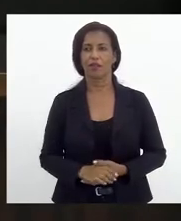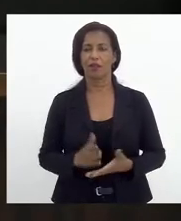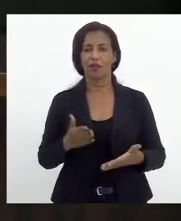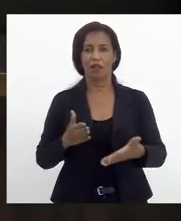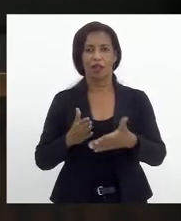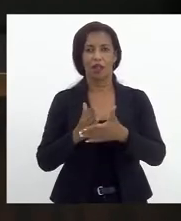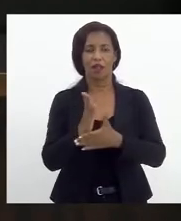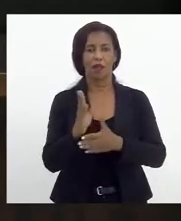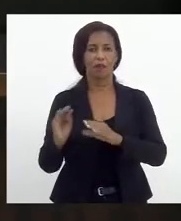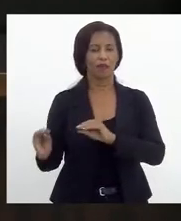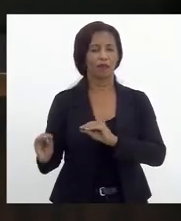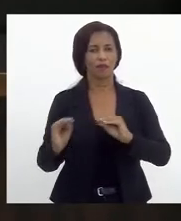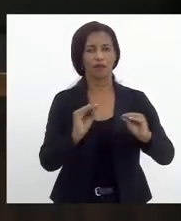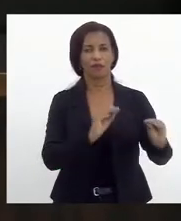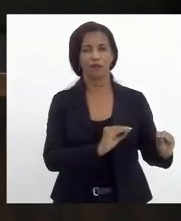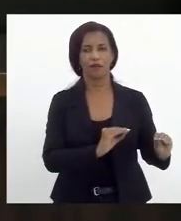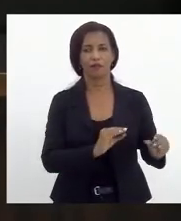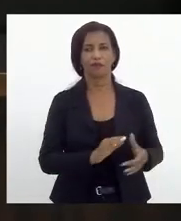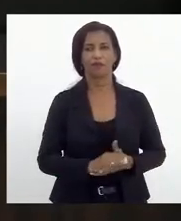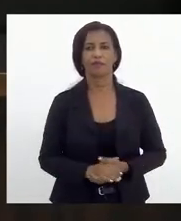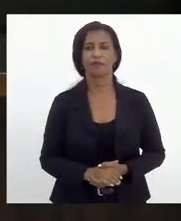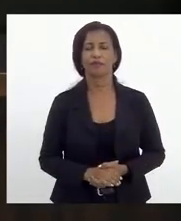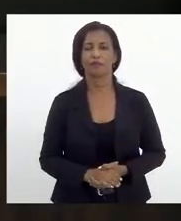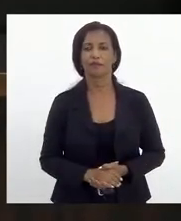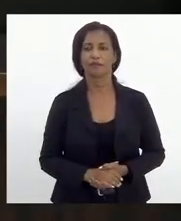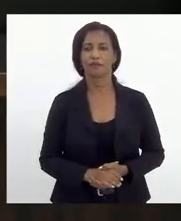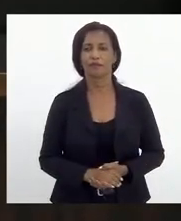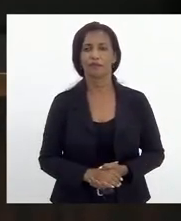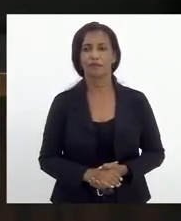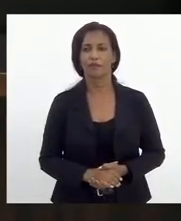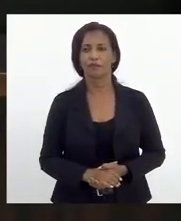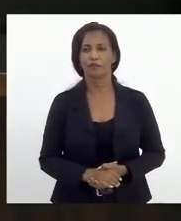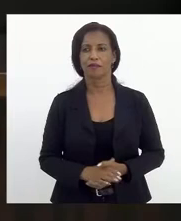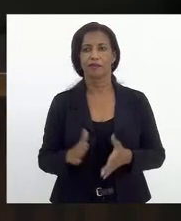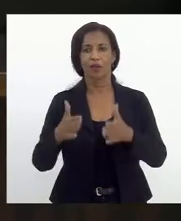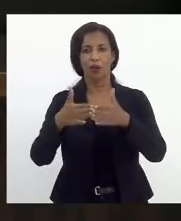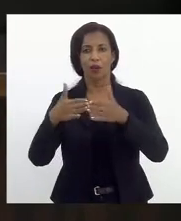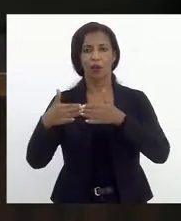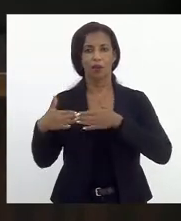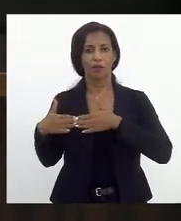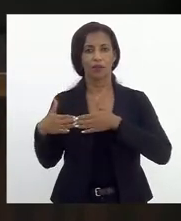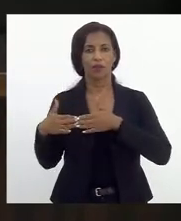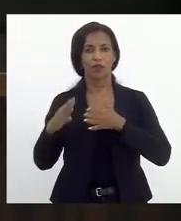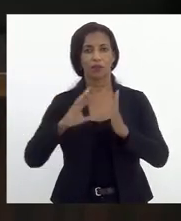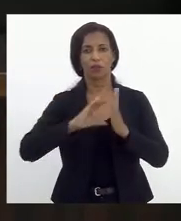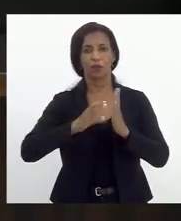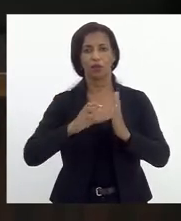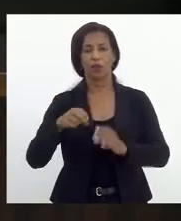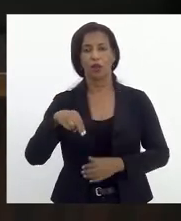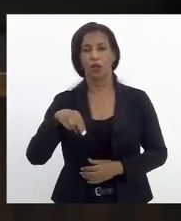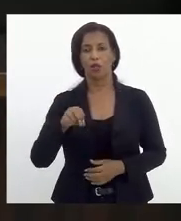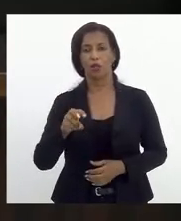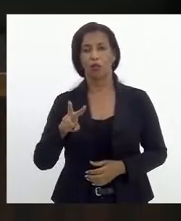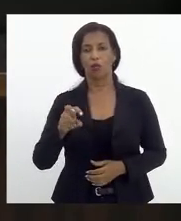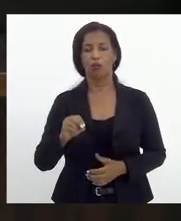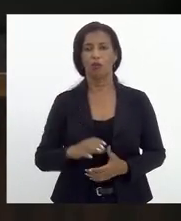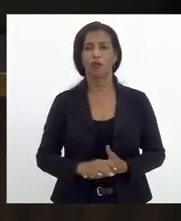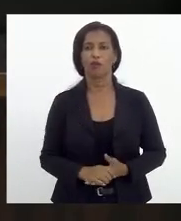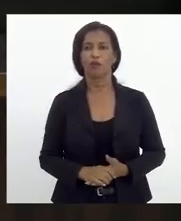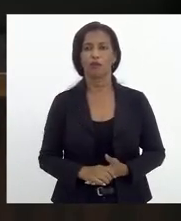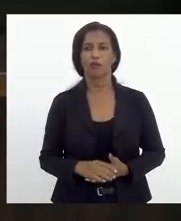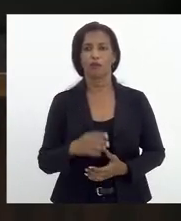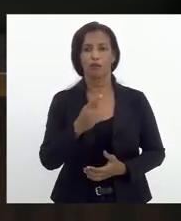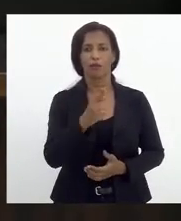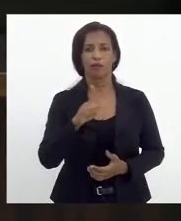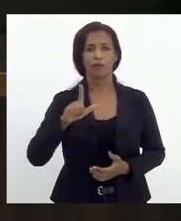aprovam, permaneçam como estão. Aprovada. Vai à promulgação. Com a abstenção do Partido Novo. Projeto